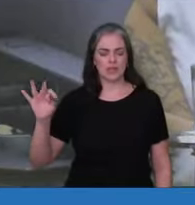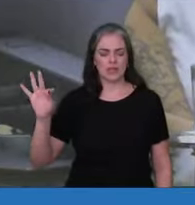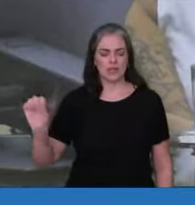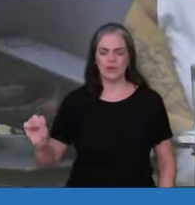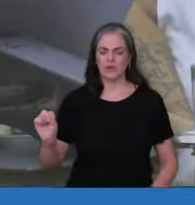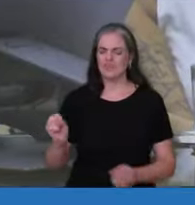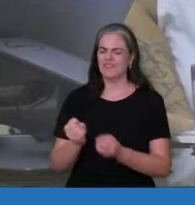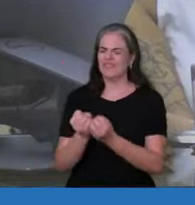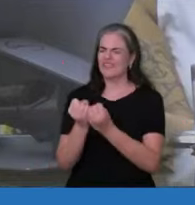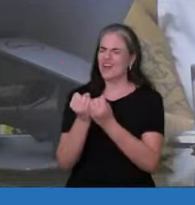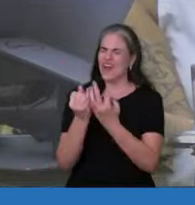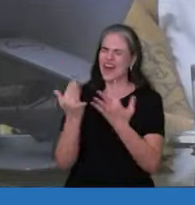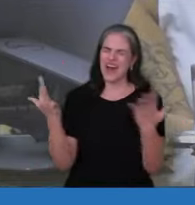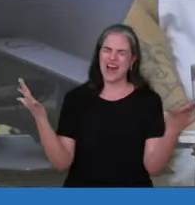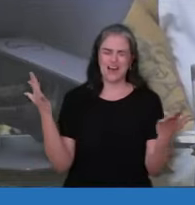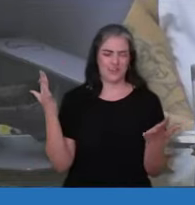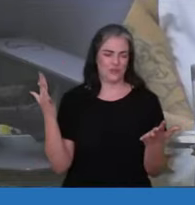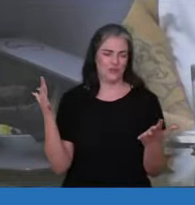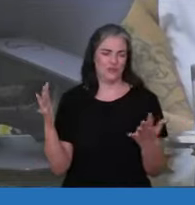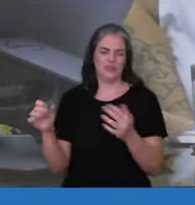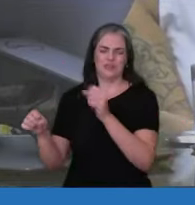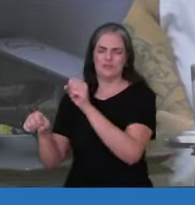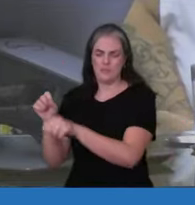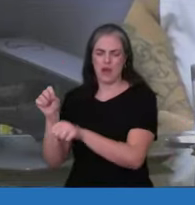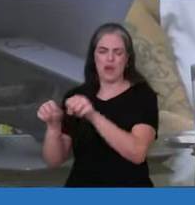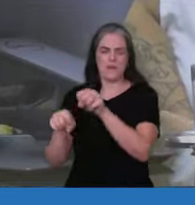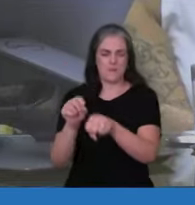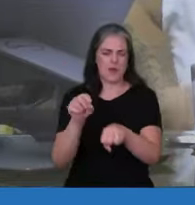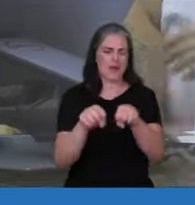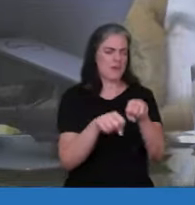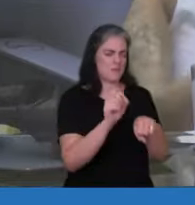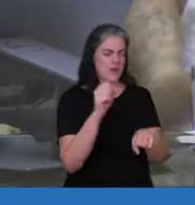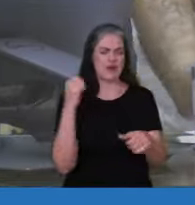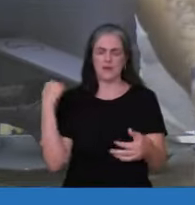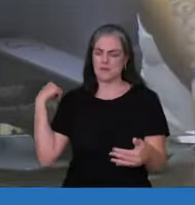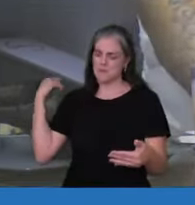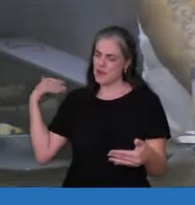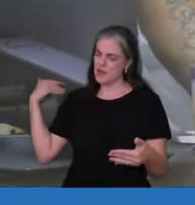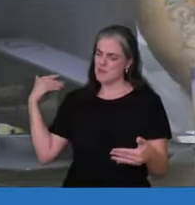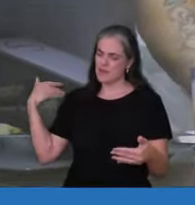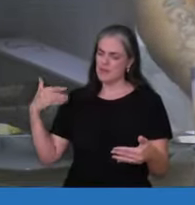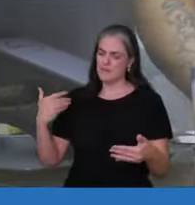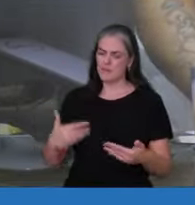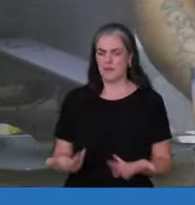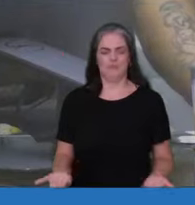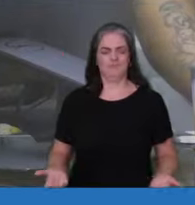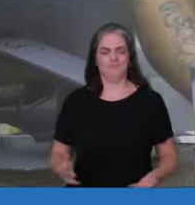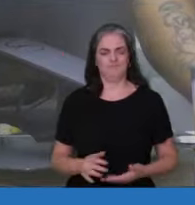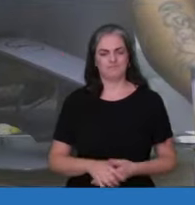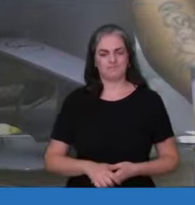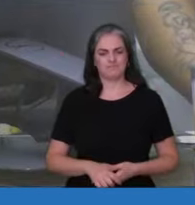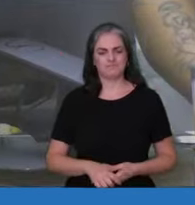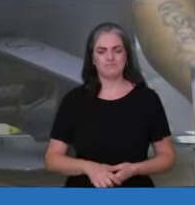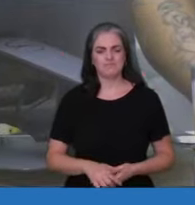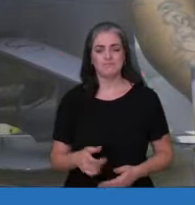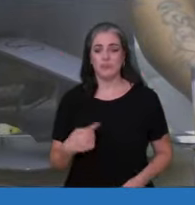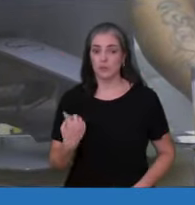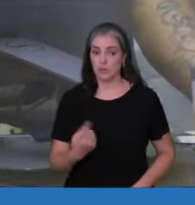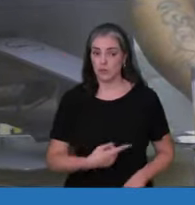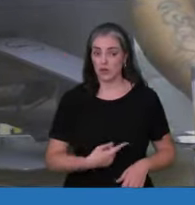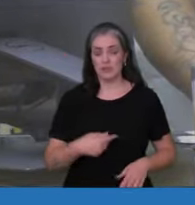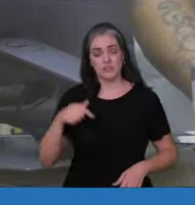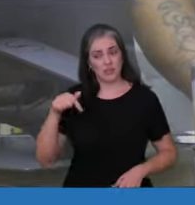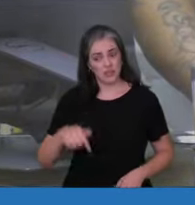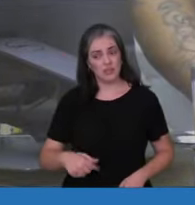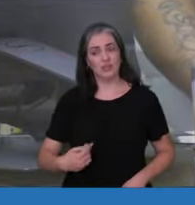povo que foram mortos ao longo dos últimos anos? Como legisladores e legisladoras, temos que